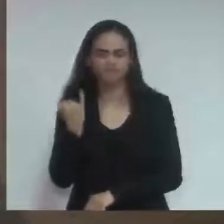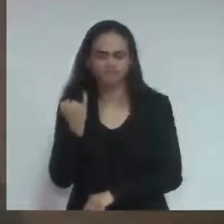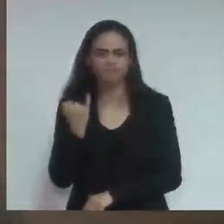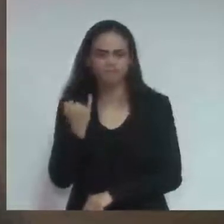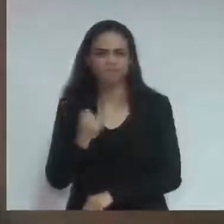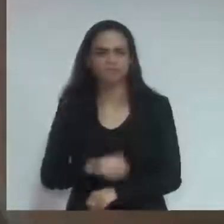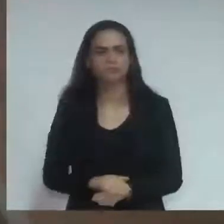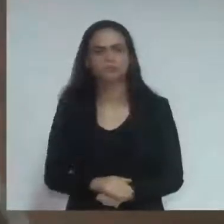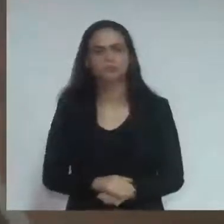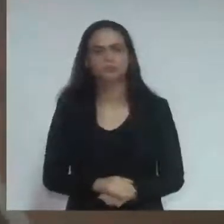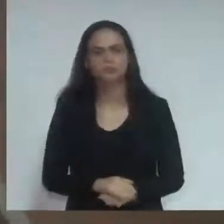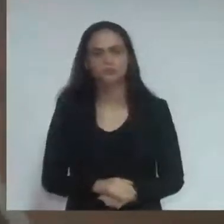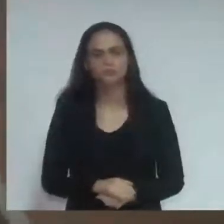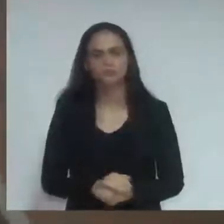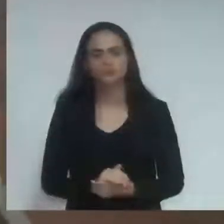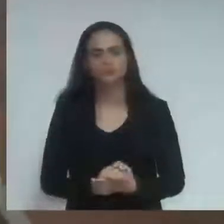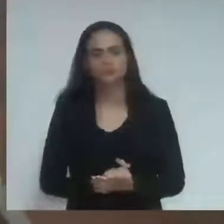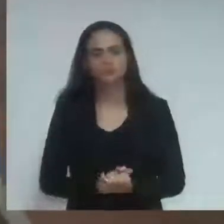Só